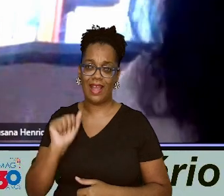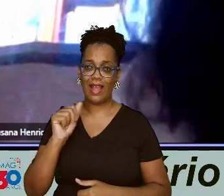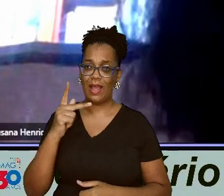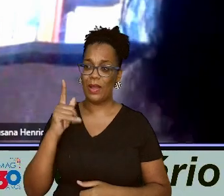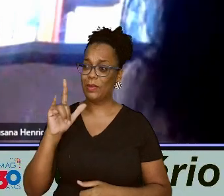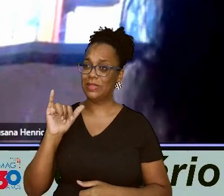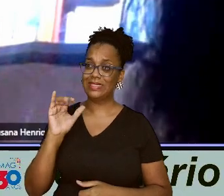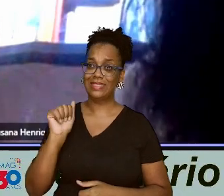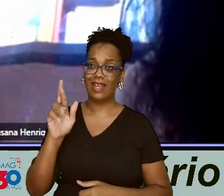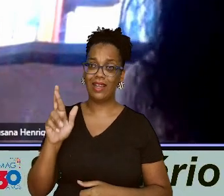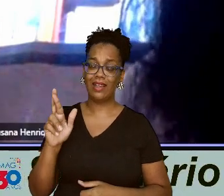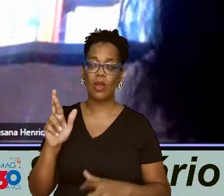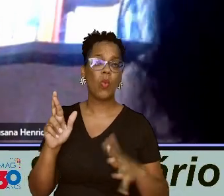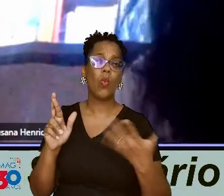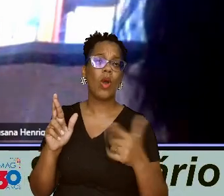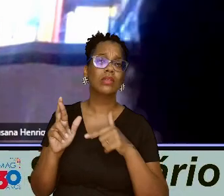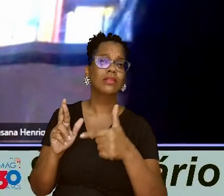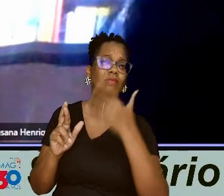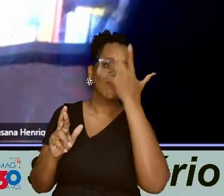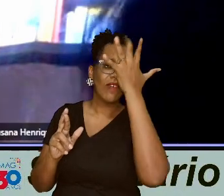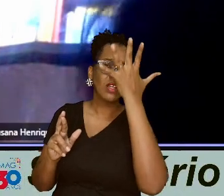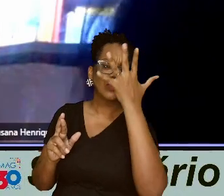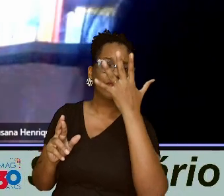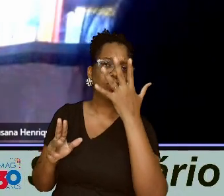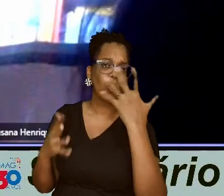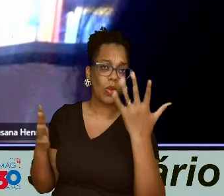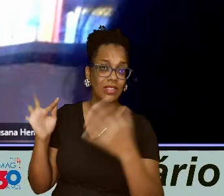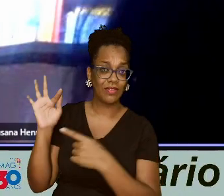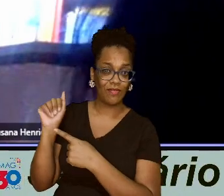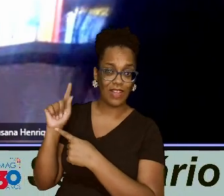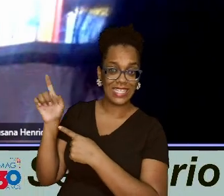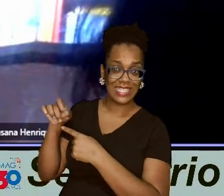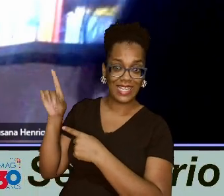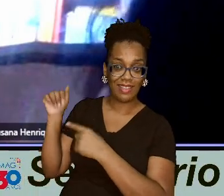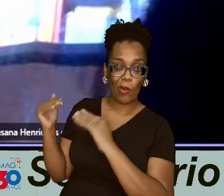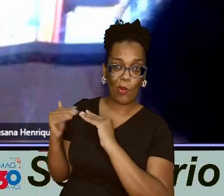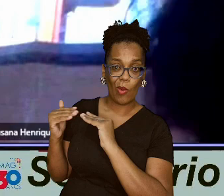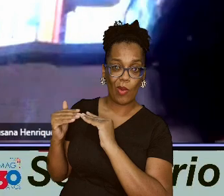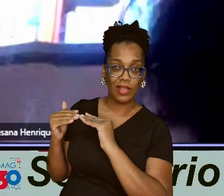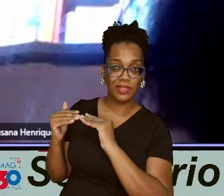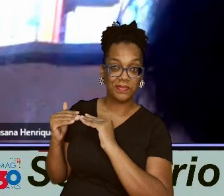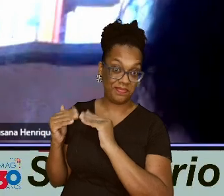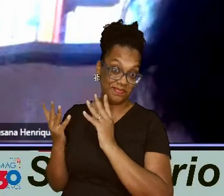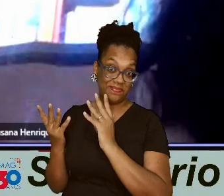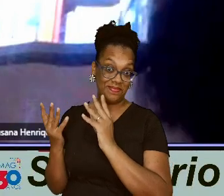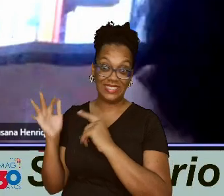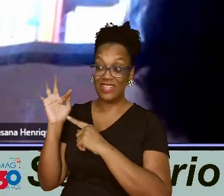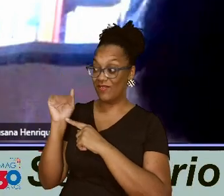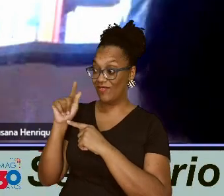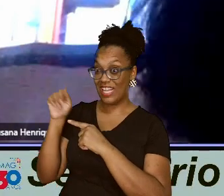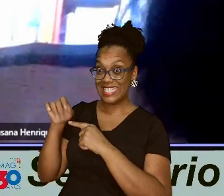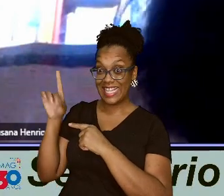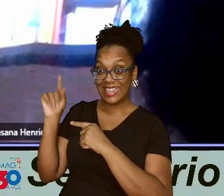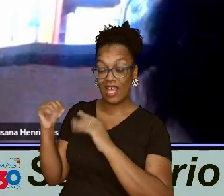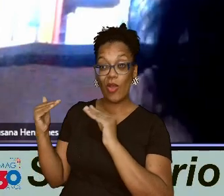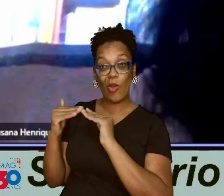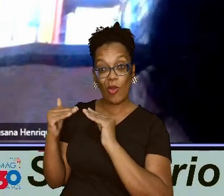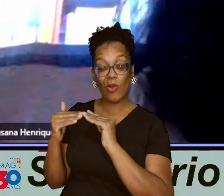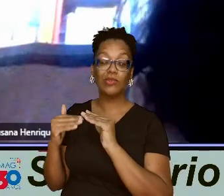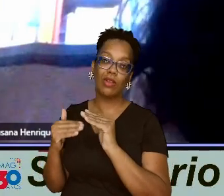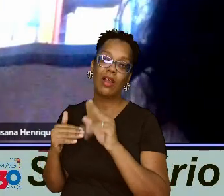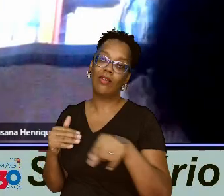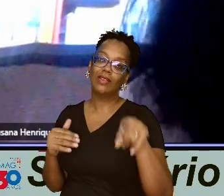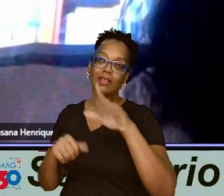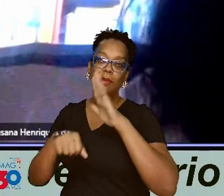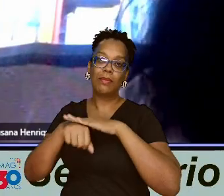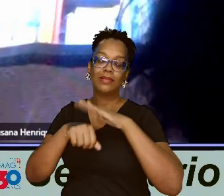E quando que ele é fácil de aplicar? Quando a Fazenda concorda? Porque se a Fazenda concordou, vocês mesmos apontam, tem muitos